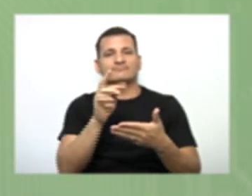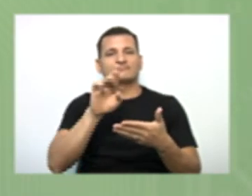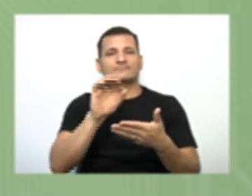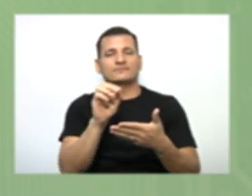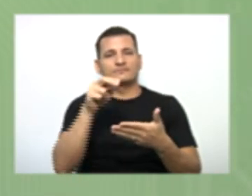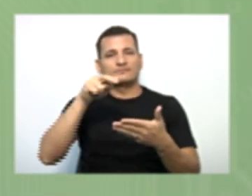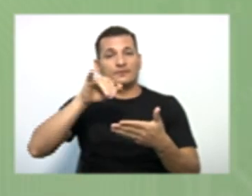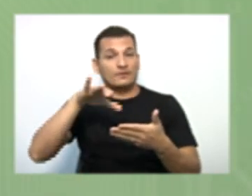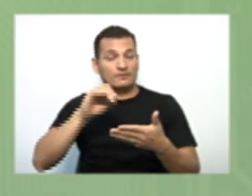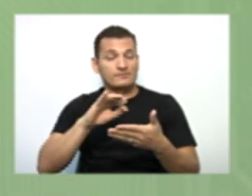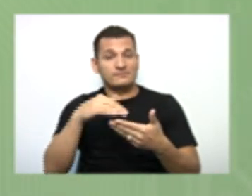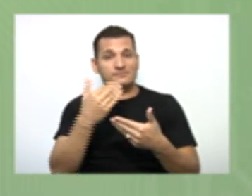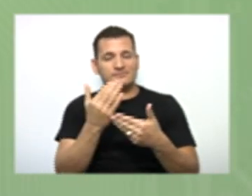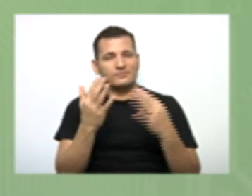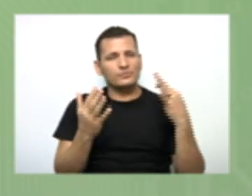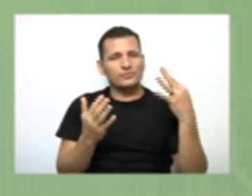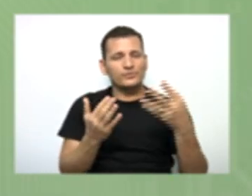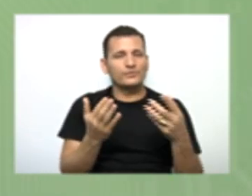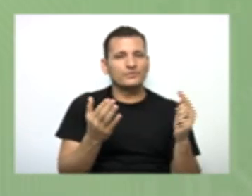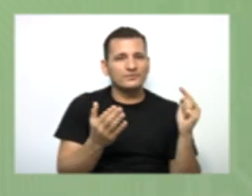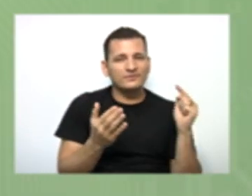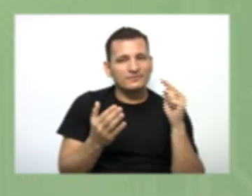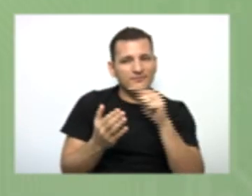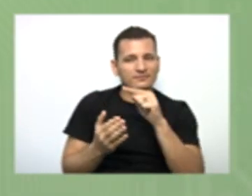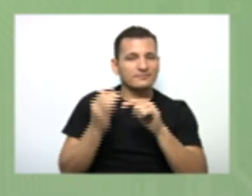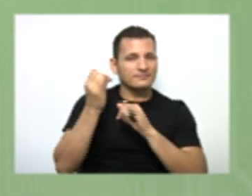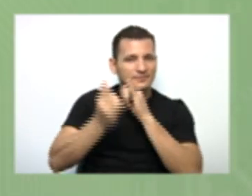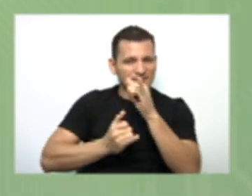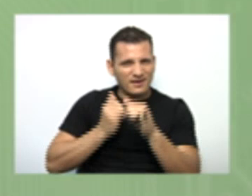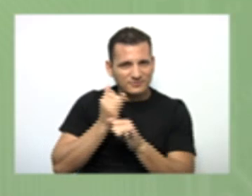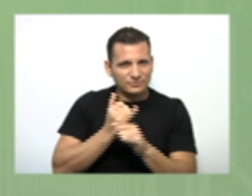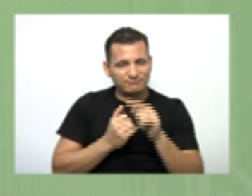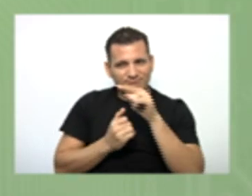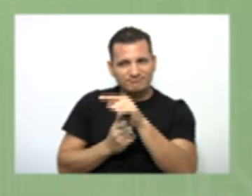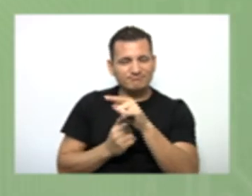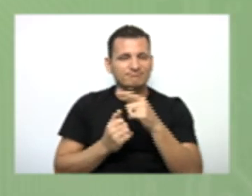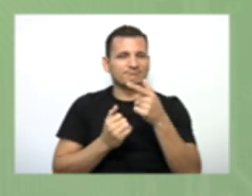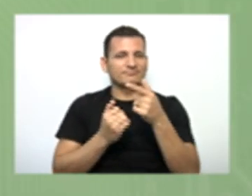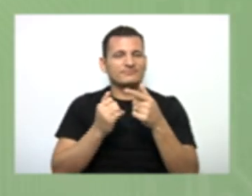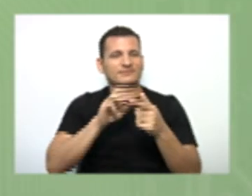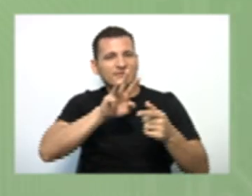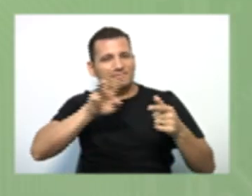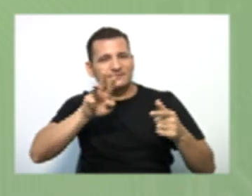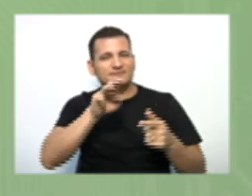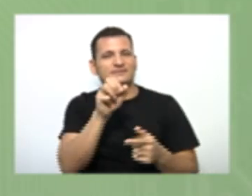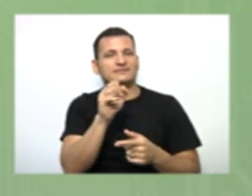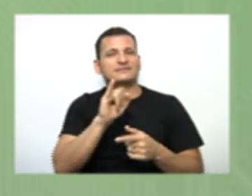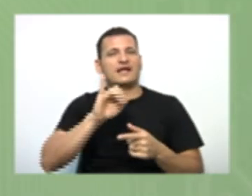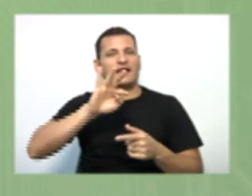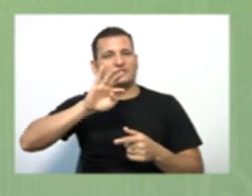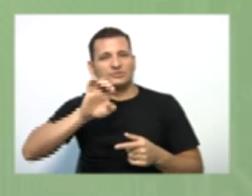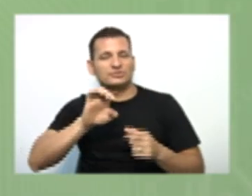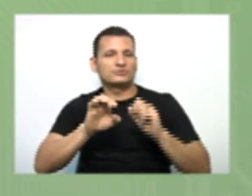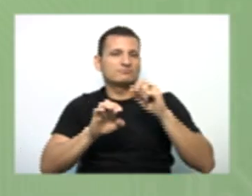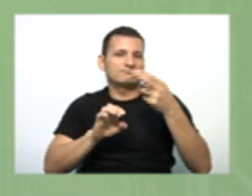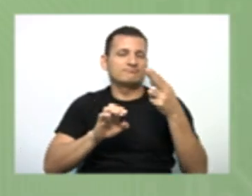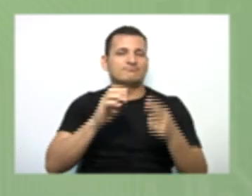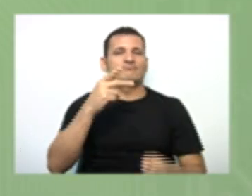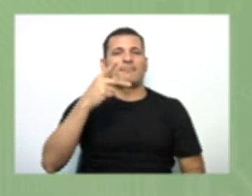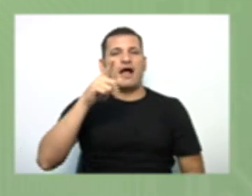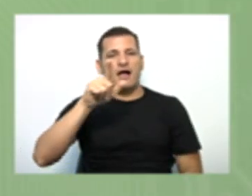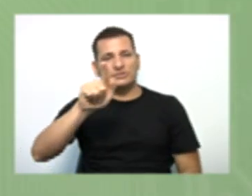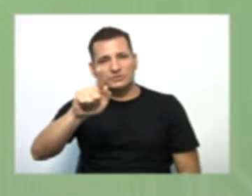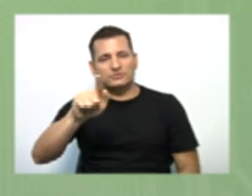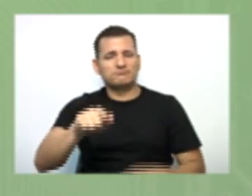na internet, que a gente chama de página ou de site, ele, na verdade, é um documento eletrônico.